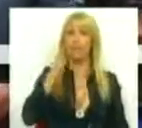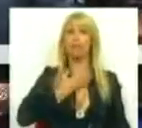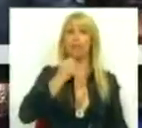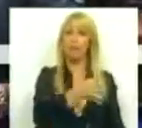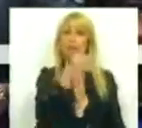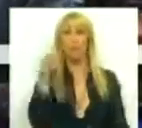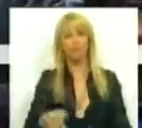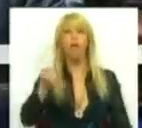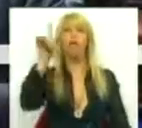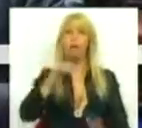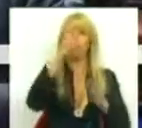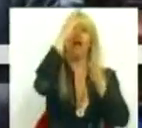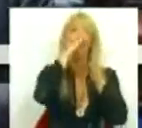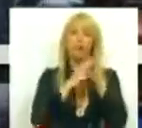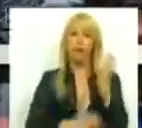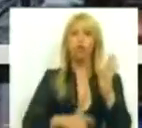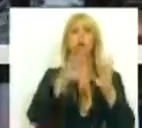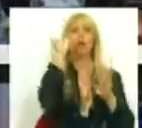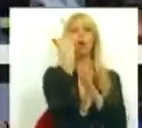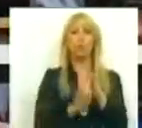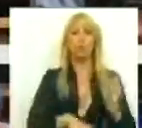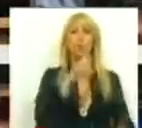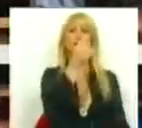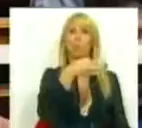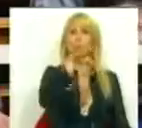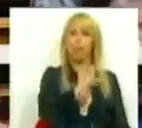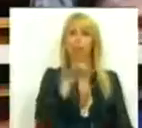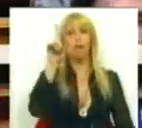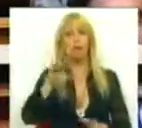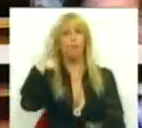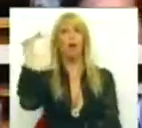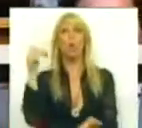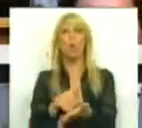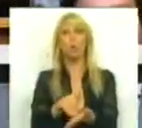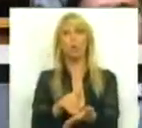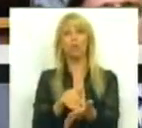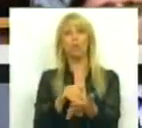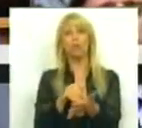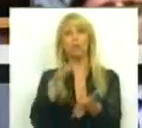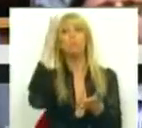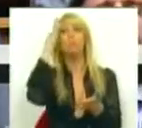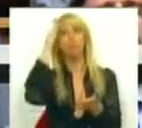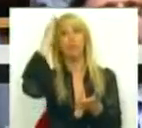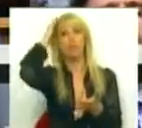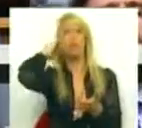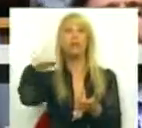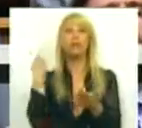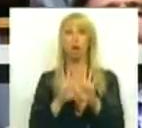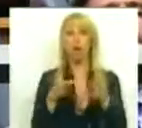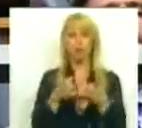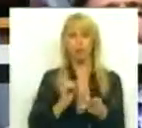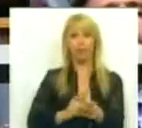CDS-PP, quer no texto da resolução do Partido Socialista, quer também nas conclusões que estão previstas para este